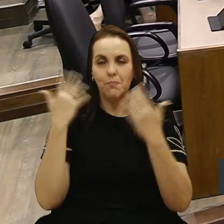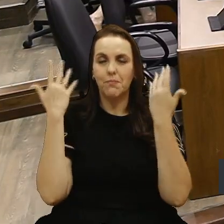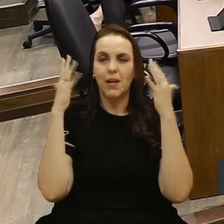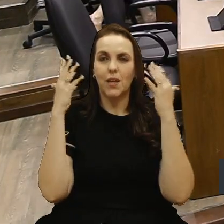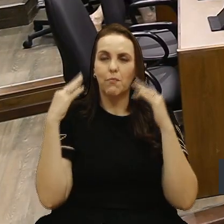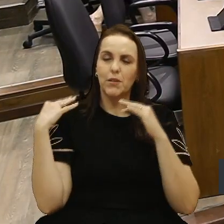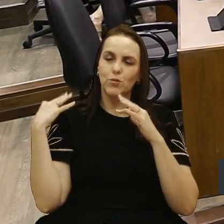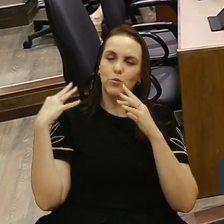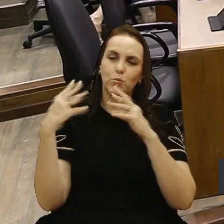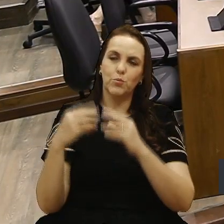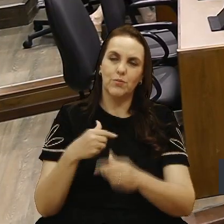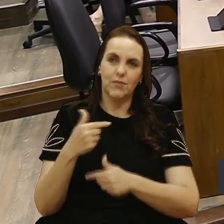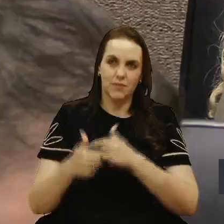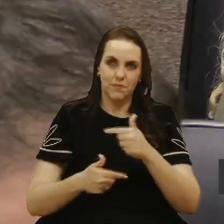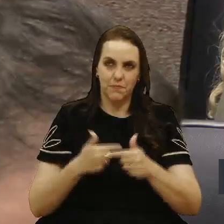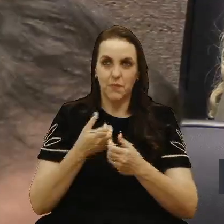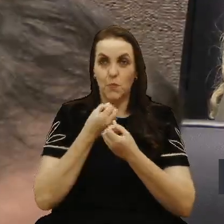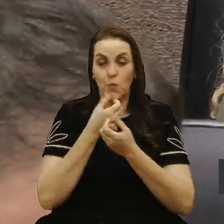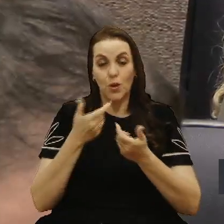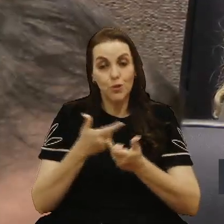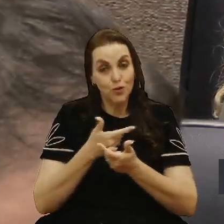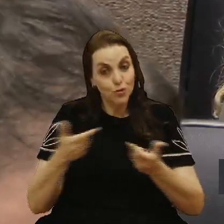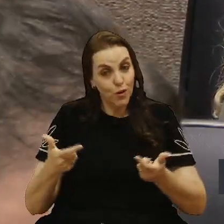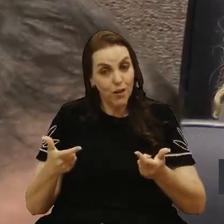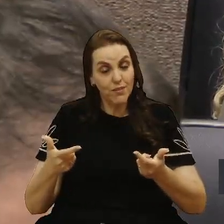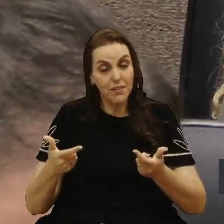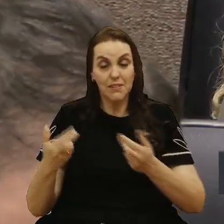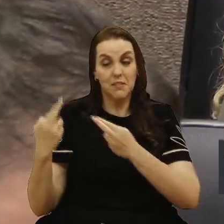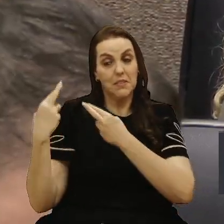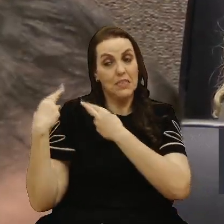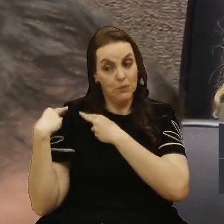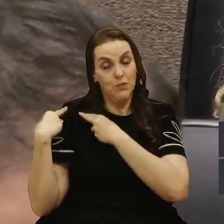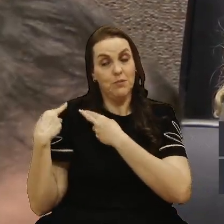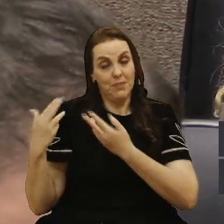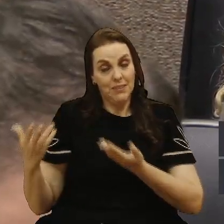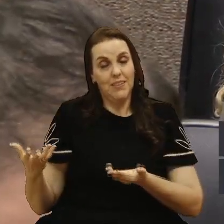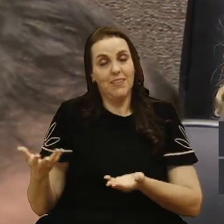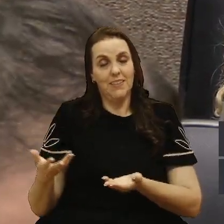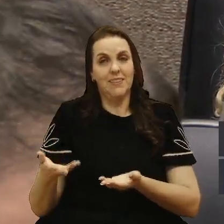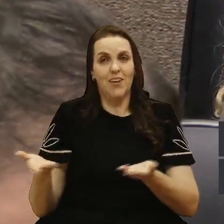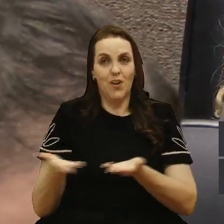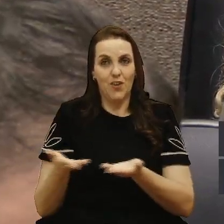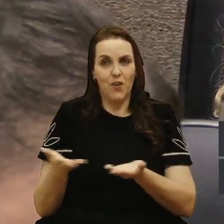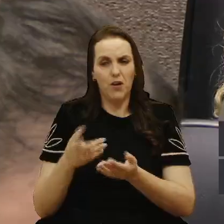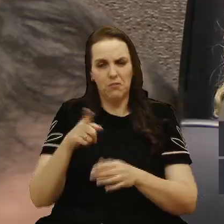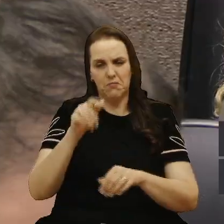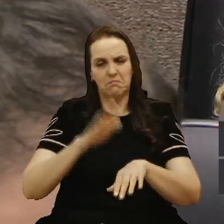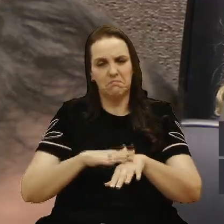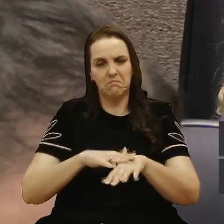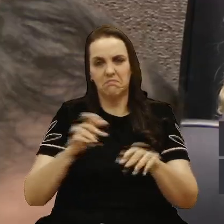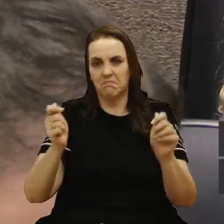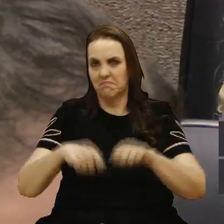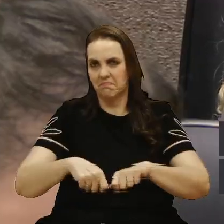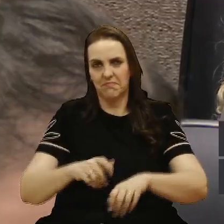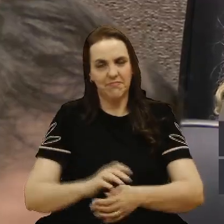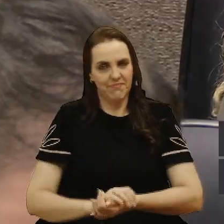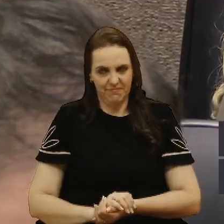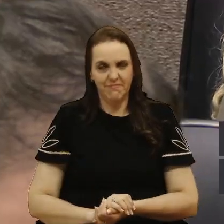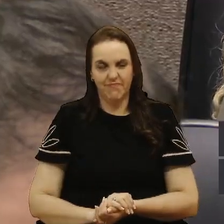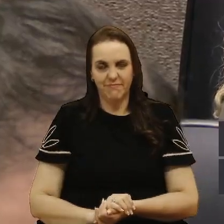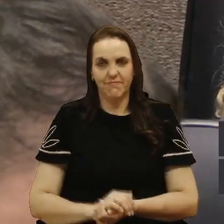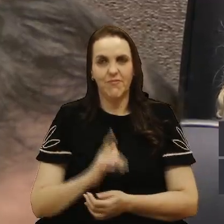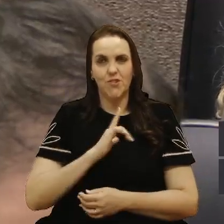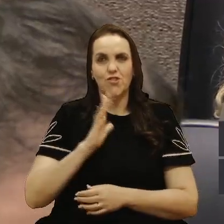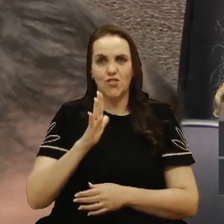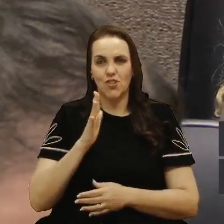boa sorte, né, numa empreitada nova que se tem, mas acredito que o senhor tem competência para isso, já